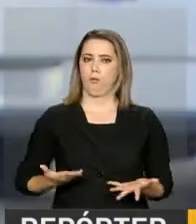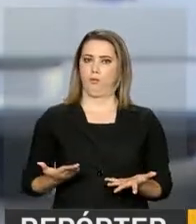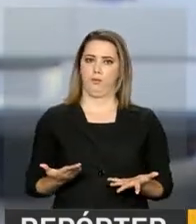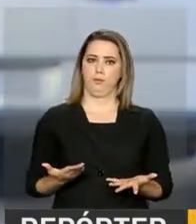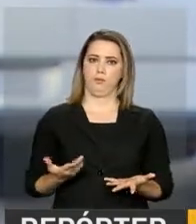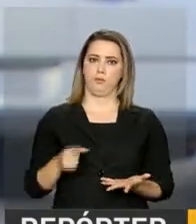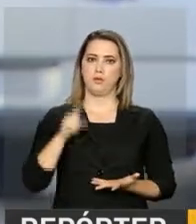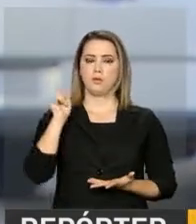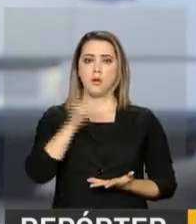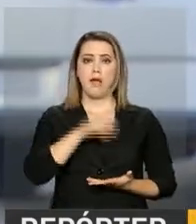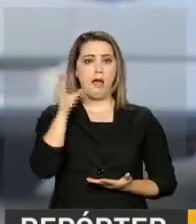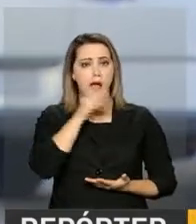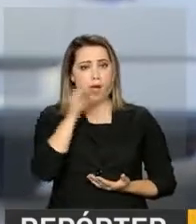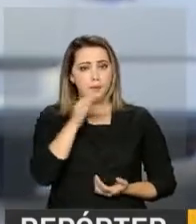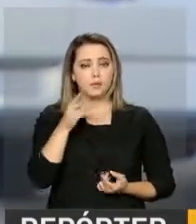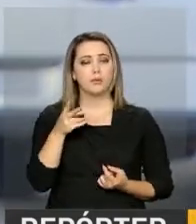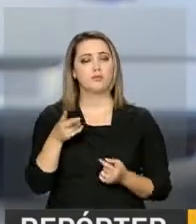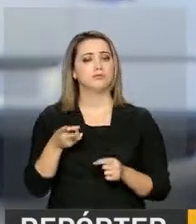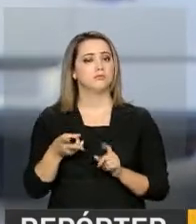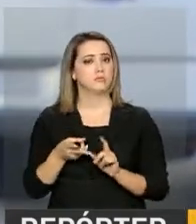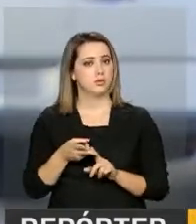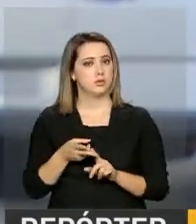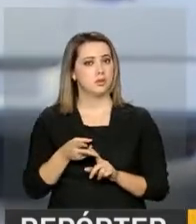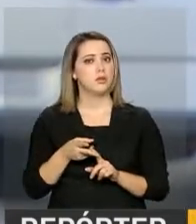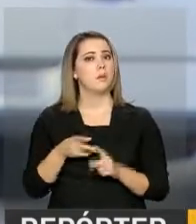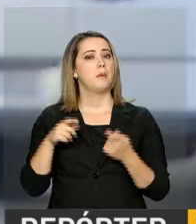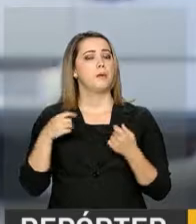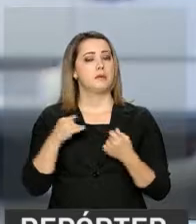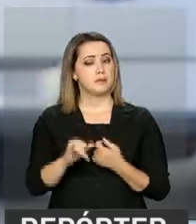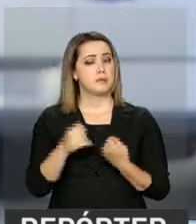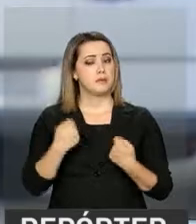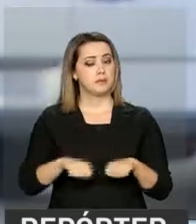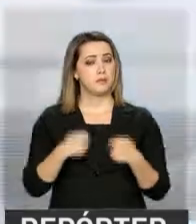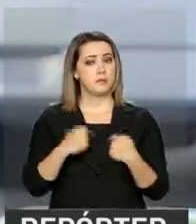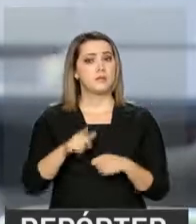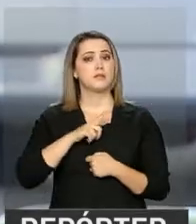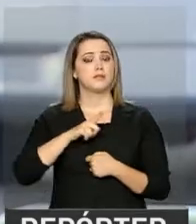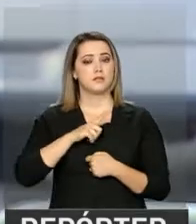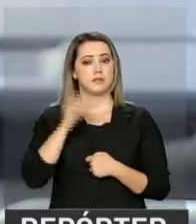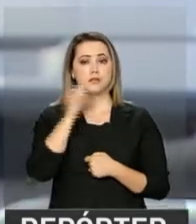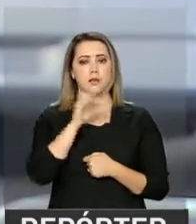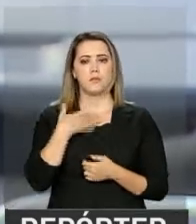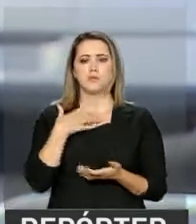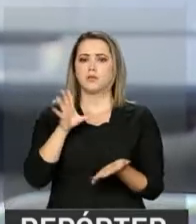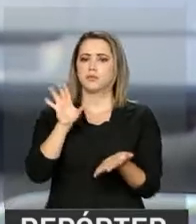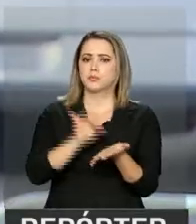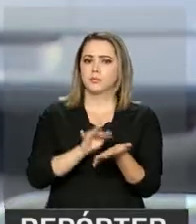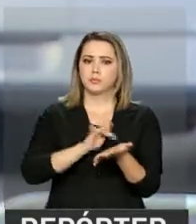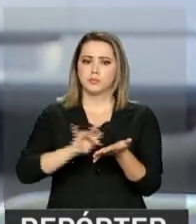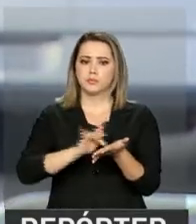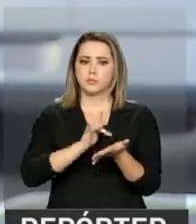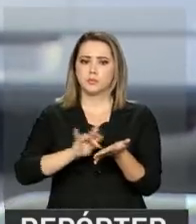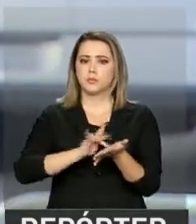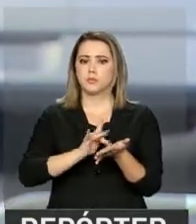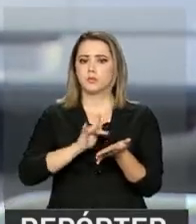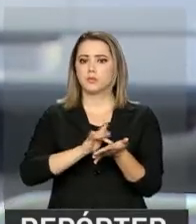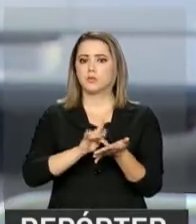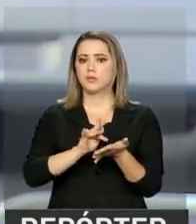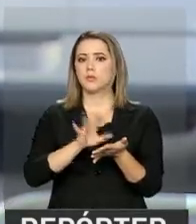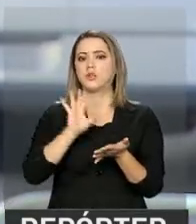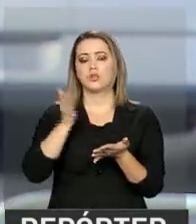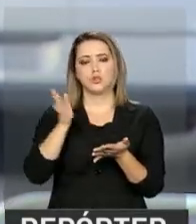ele é ágil ele atende às necessidades do servidor você clica no aplicativo já consegue saber só a